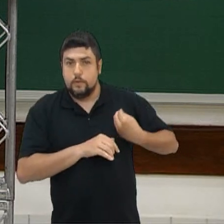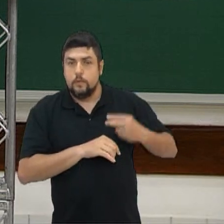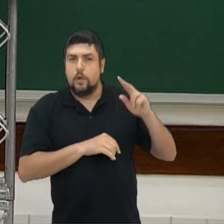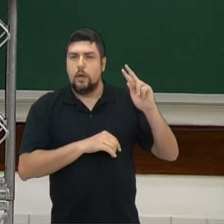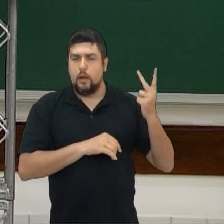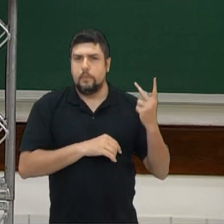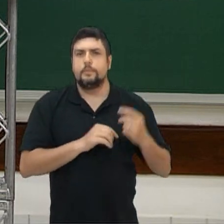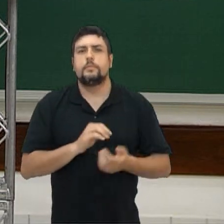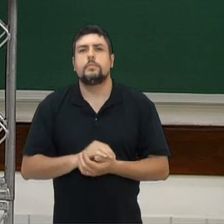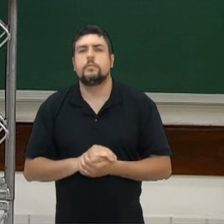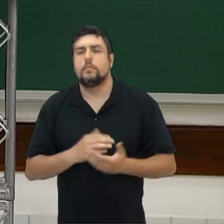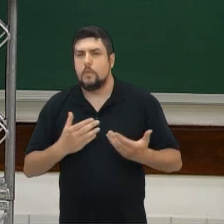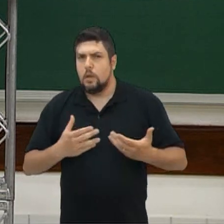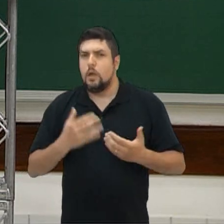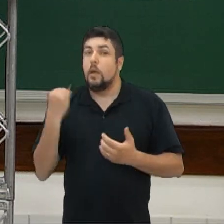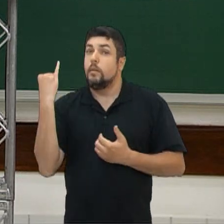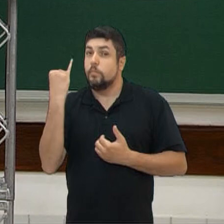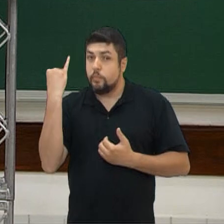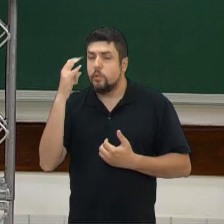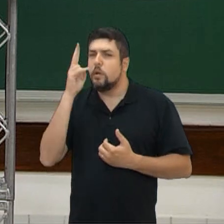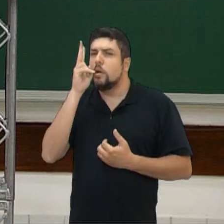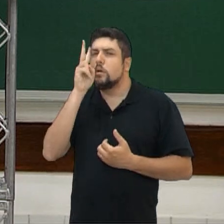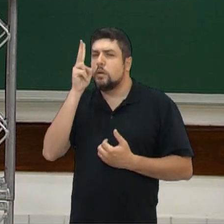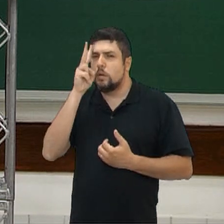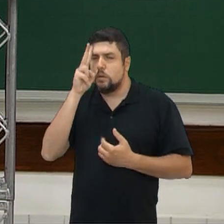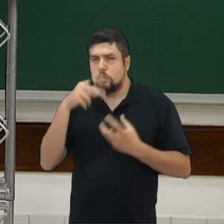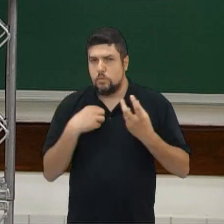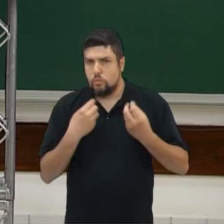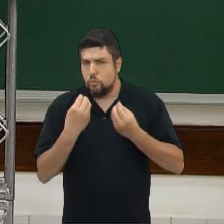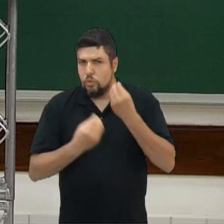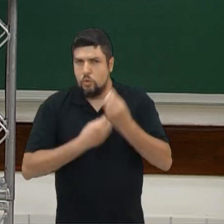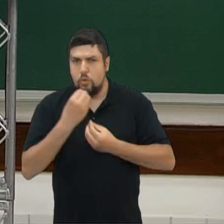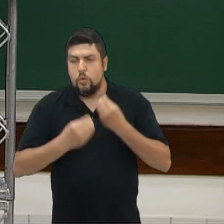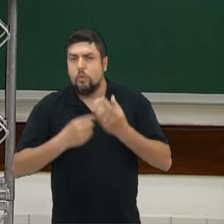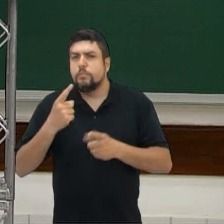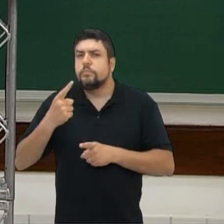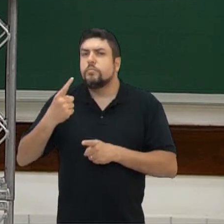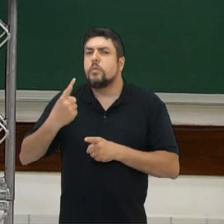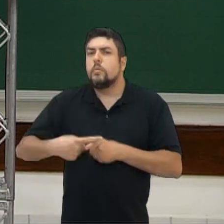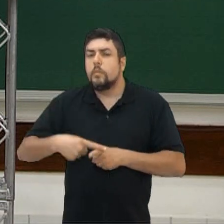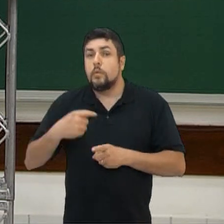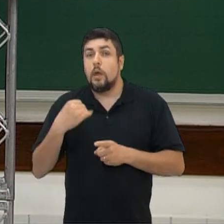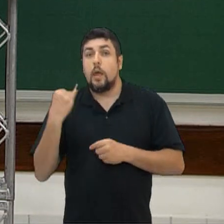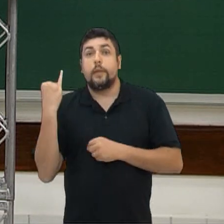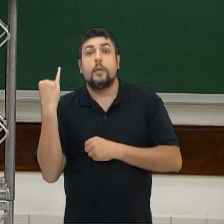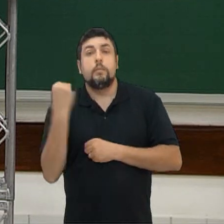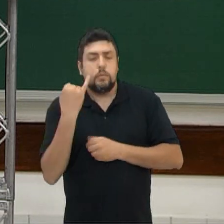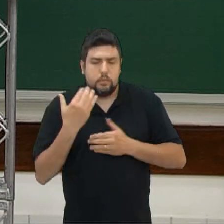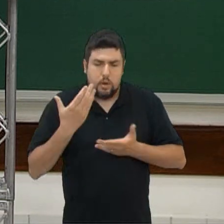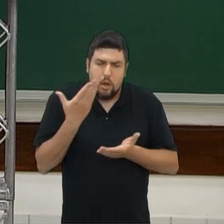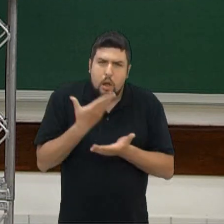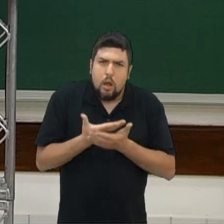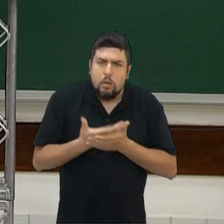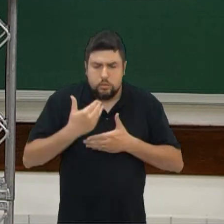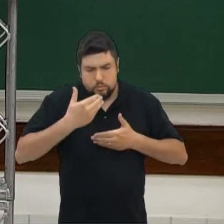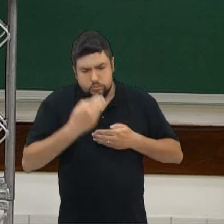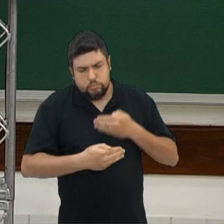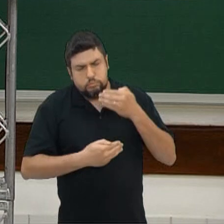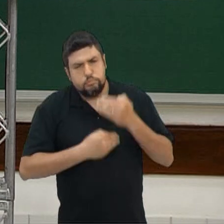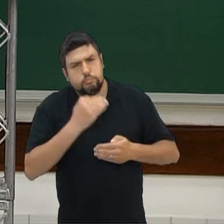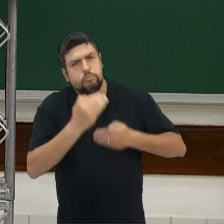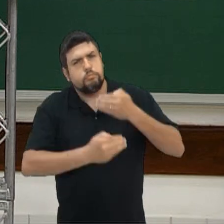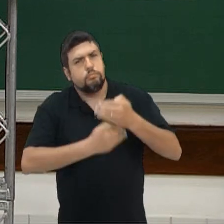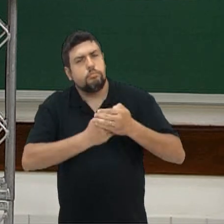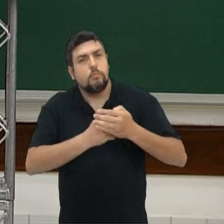importante a gente relembrar alguns aspectos, porque sempre isso vai ser importante nas sequências das próximas aulas,